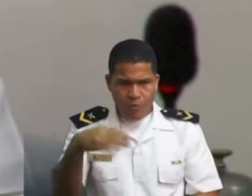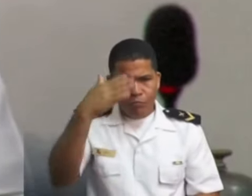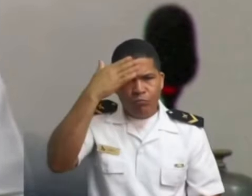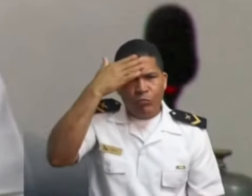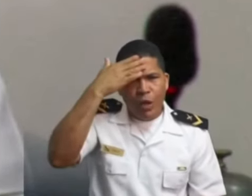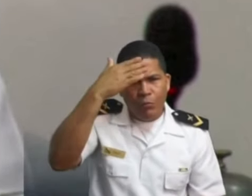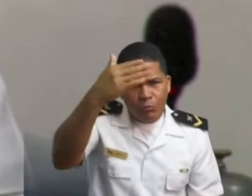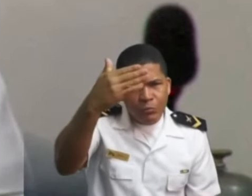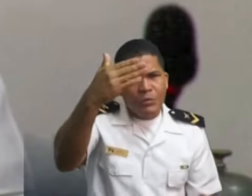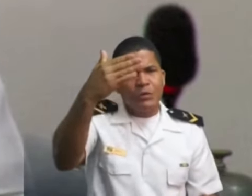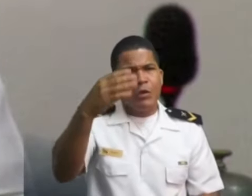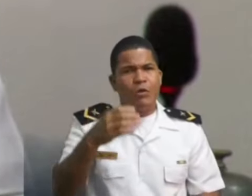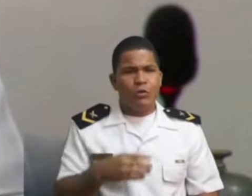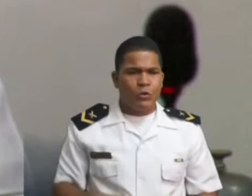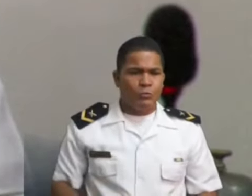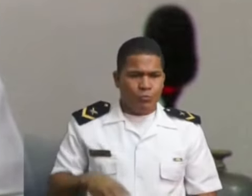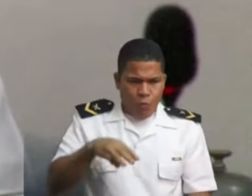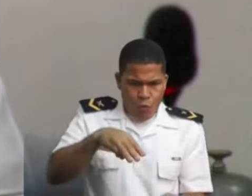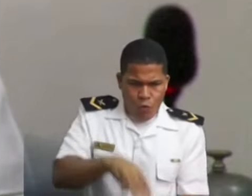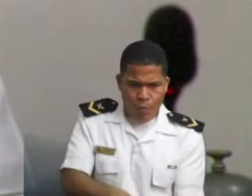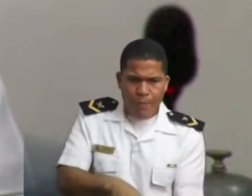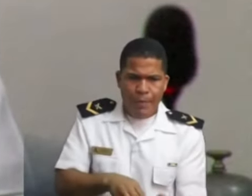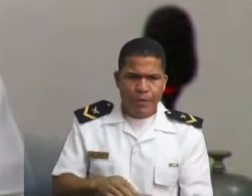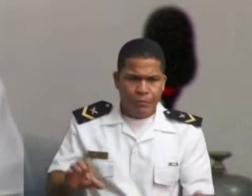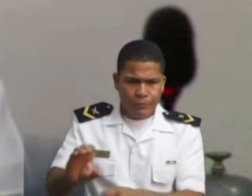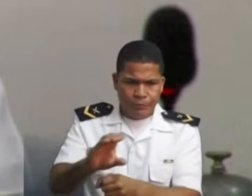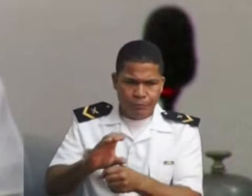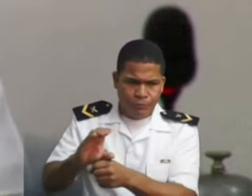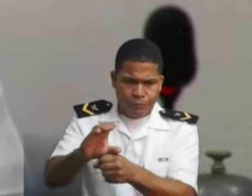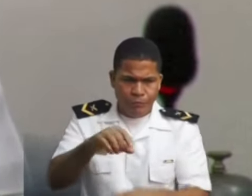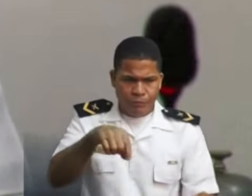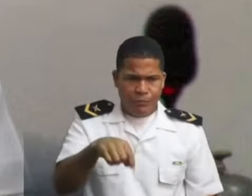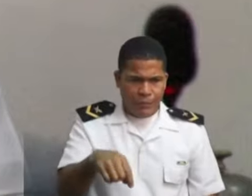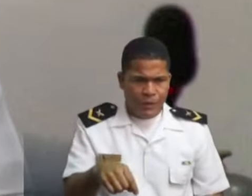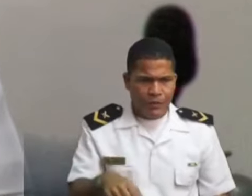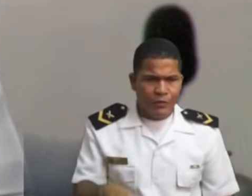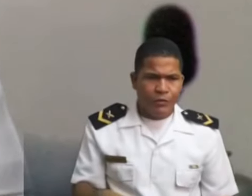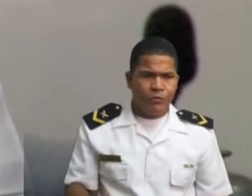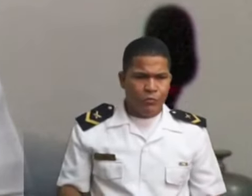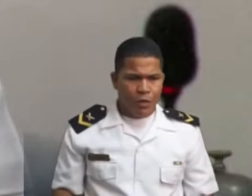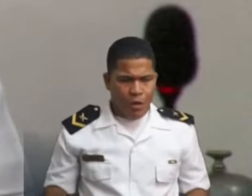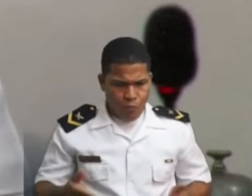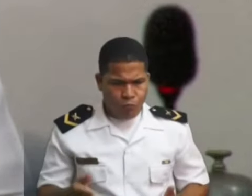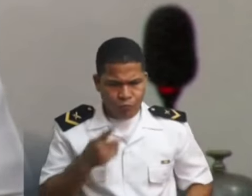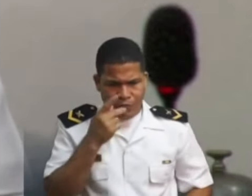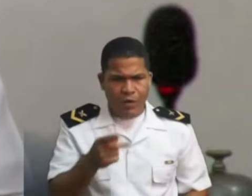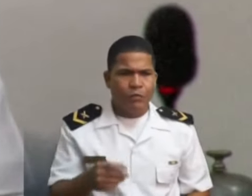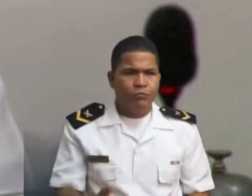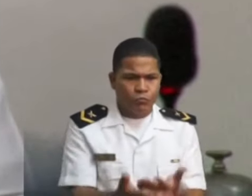de Egrégia Corte pela distinção ao outorgar que me manifeste nesta ocasião.